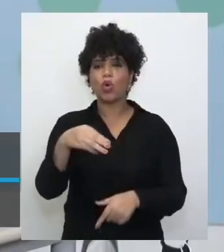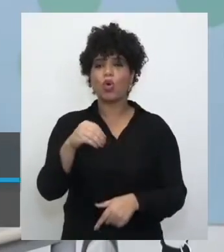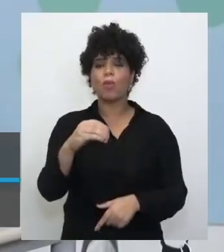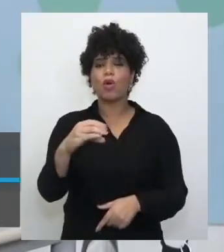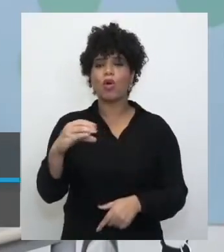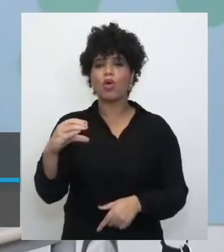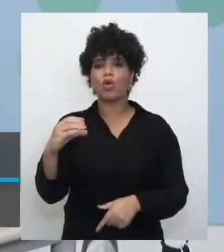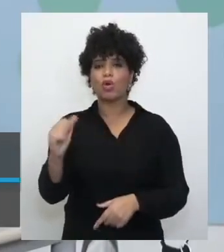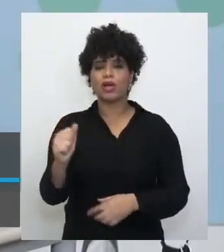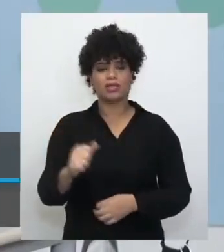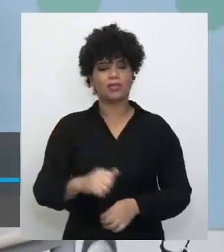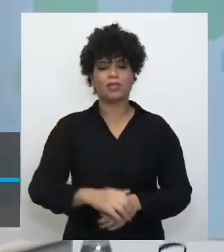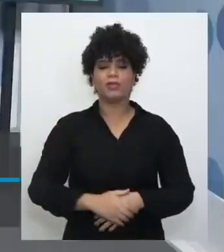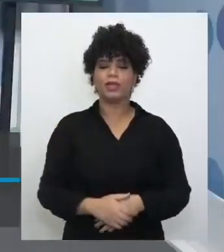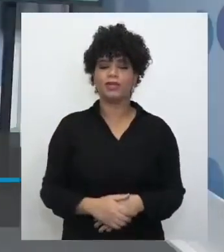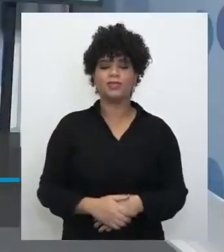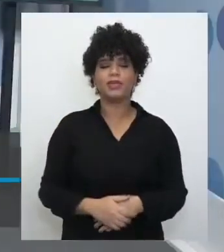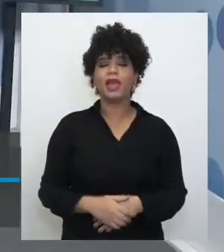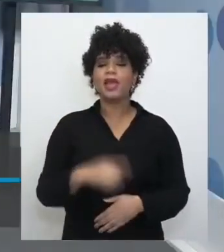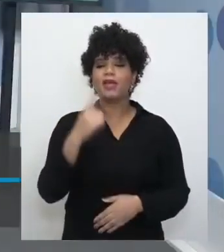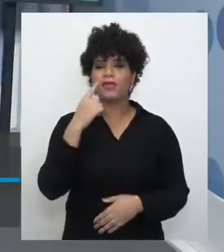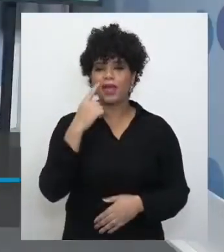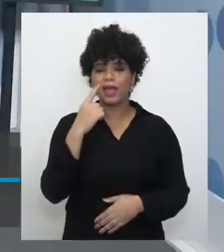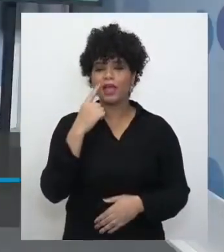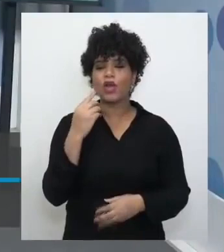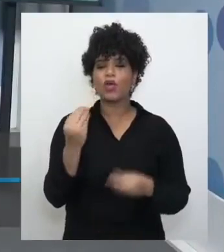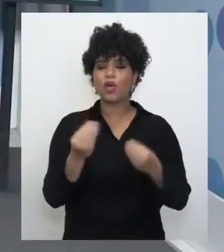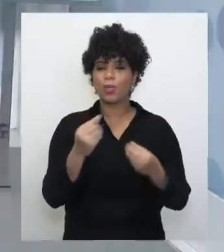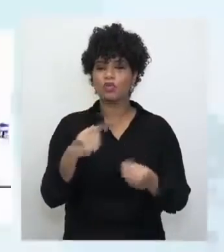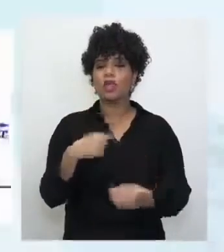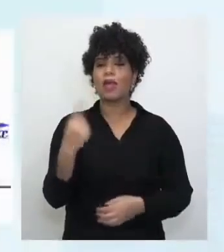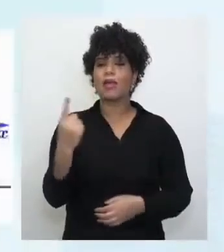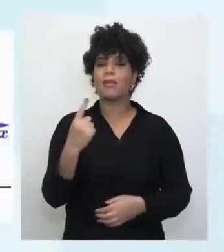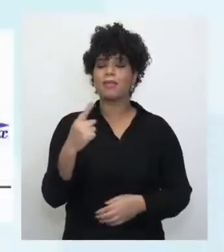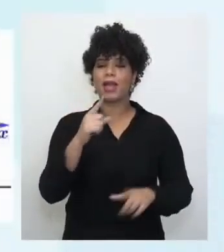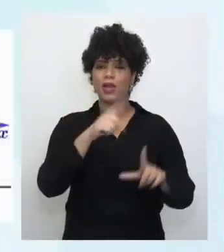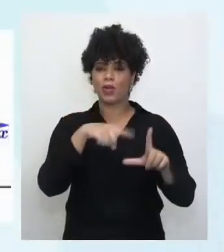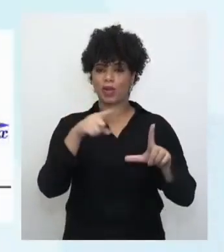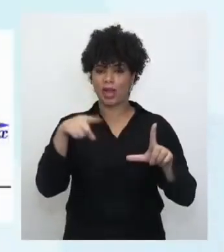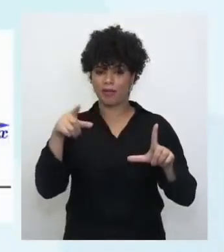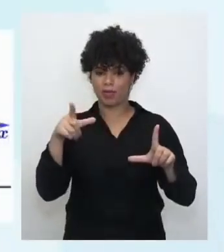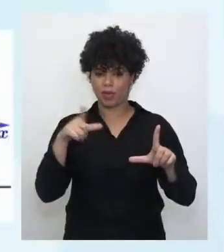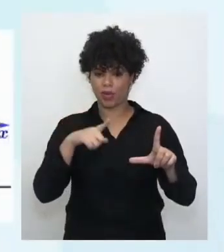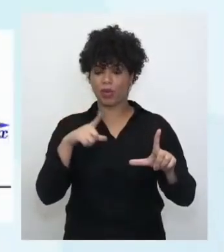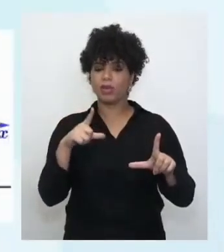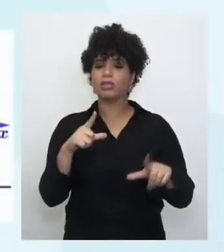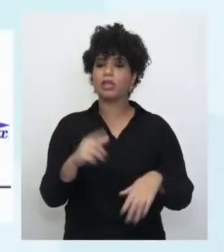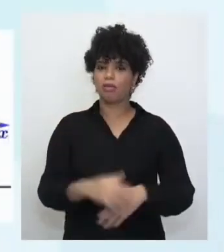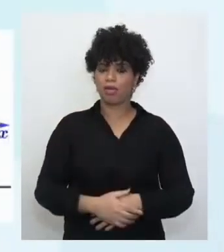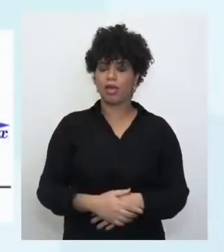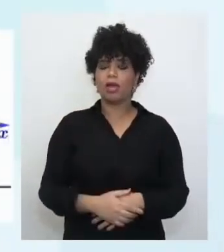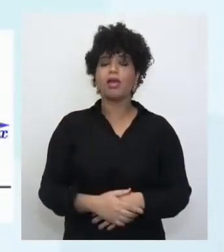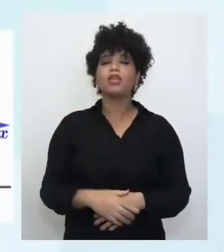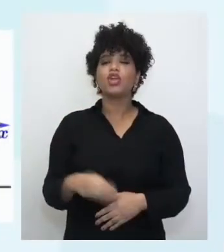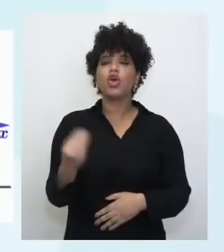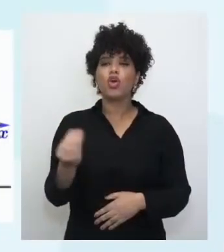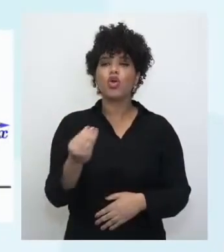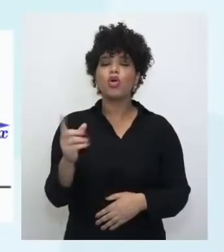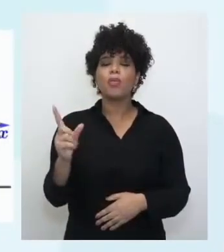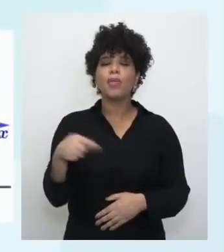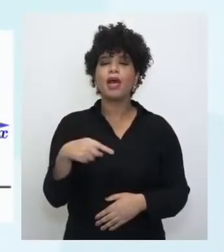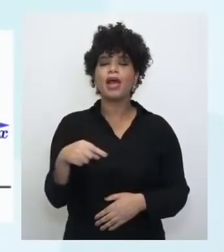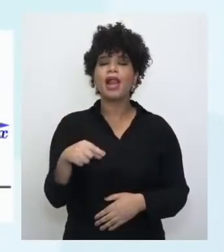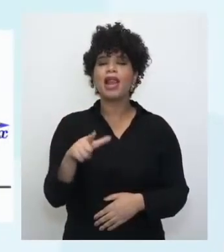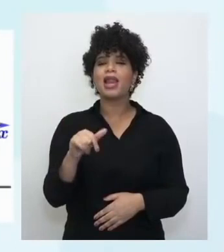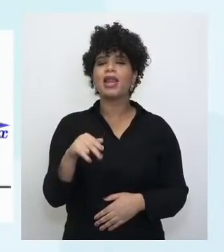de Louveira. Vamos conferir? Então, vamos lá. Primeiro gráfico é uma reta inclinada passando na origem. A definição de função linear é o